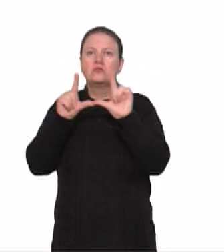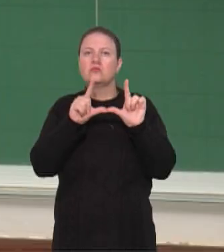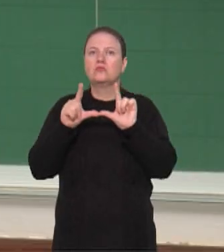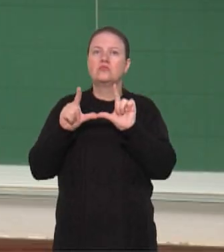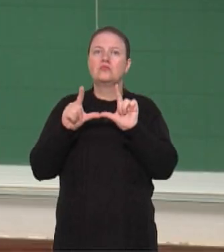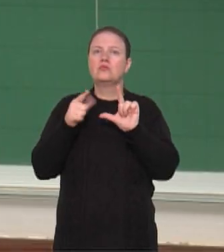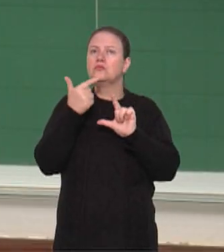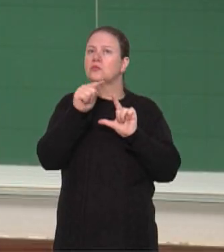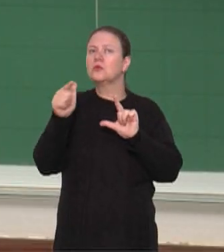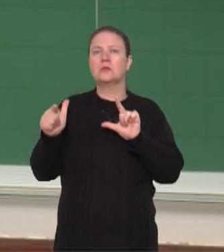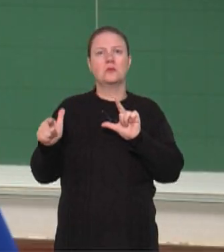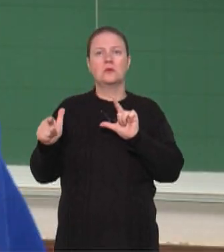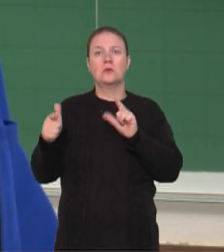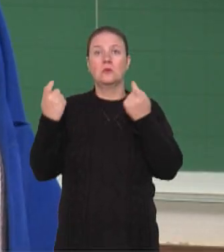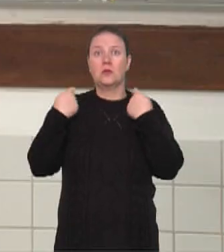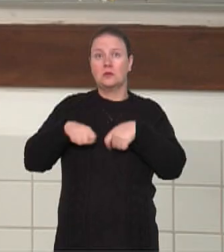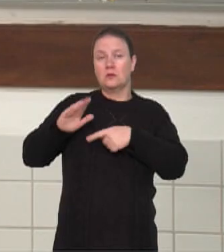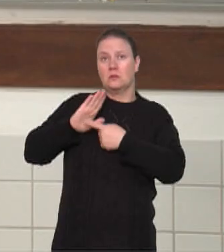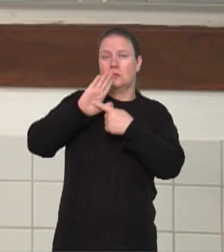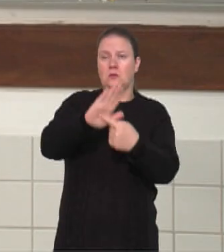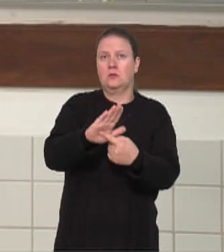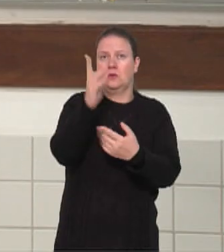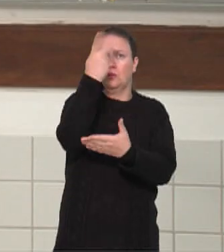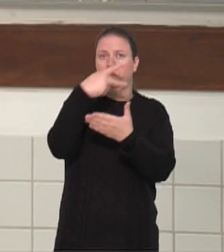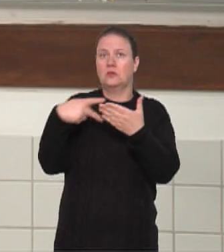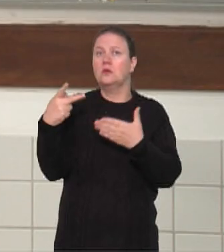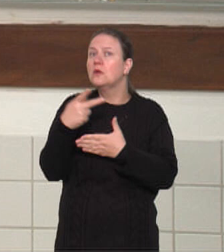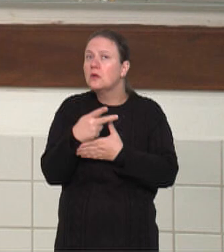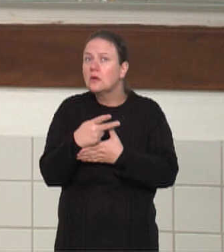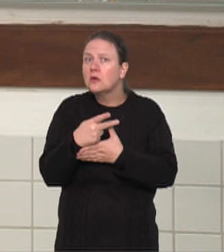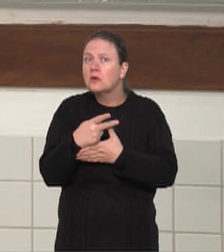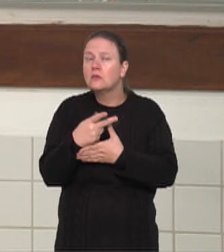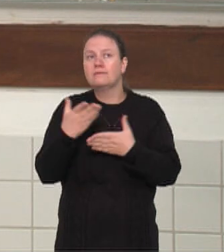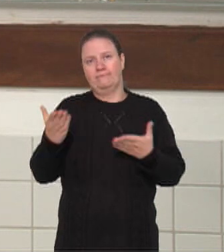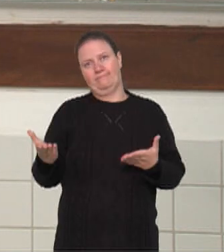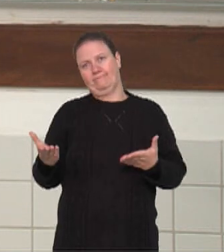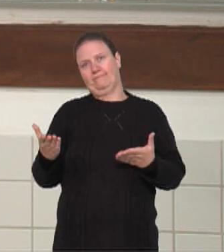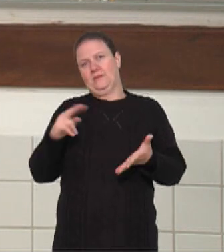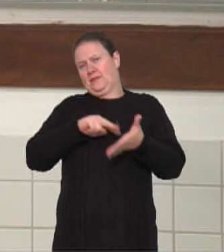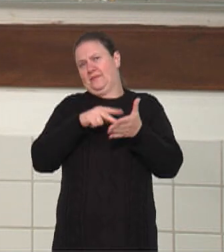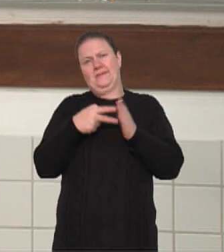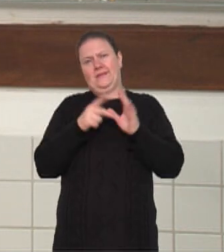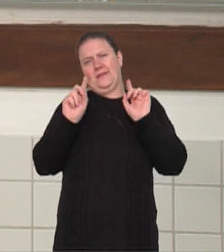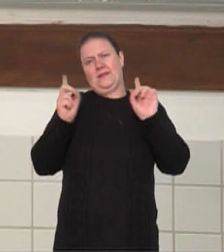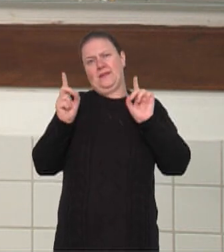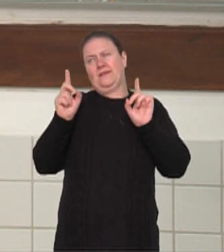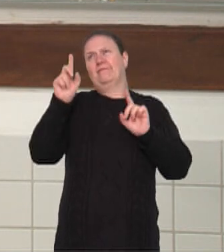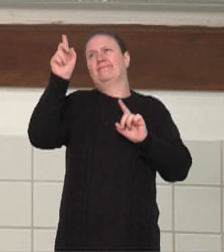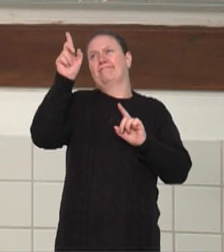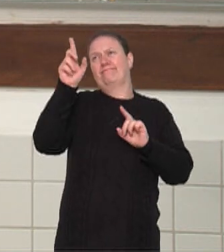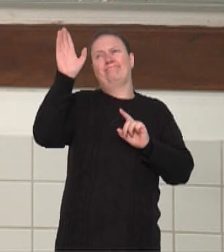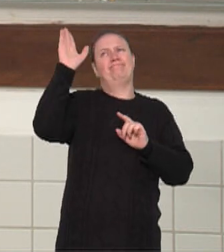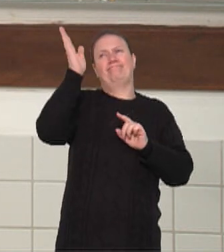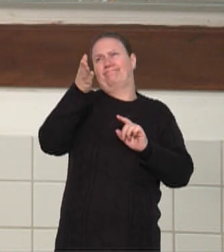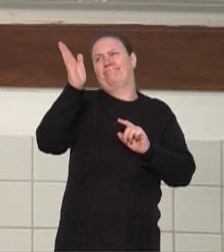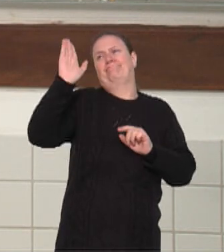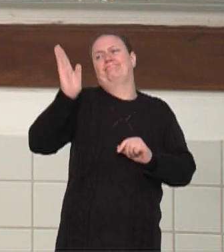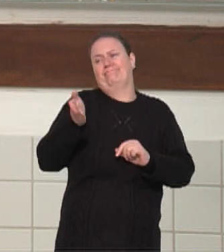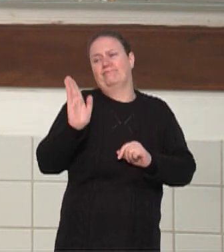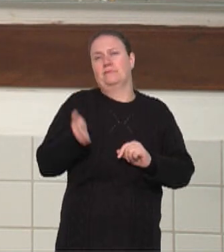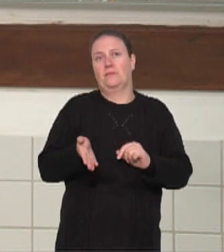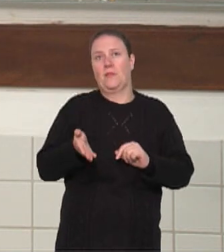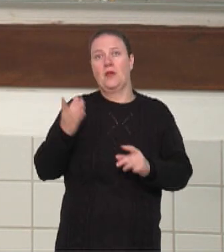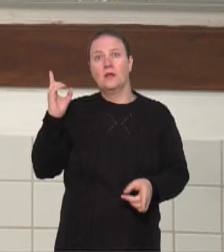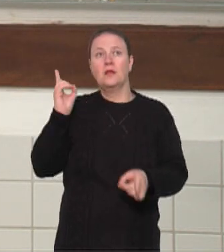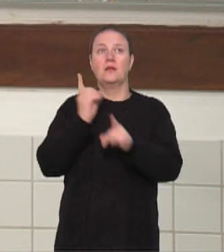ser quadrinhos tem que ter ali as imagens da linguagem não verbal, né? Então, quer dizer, por eliminação a gente chega na alternativa